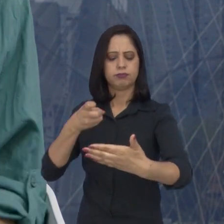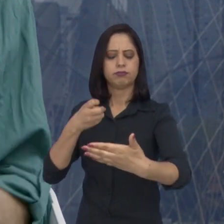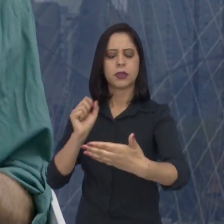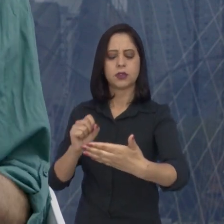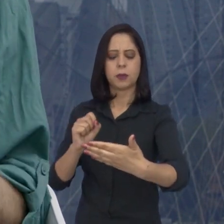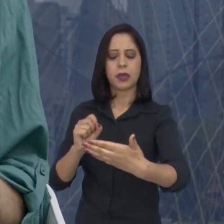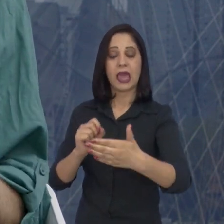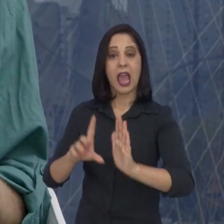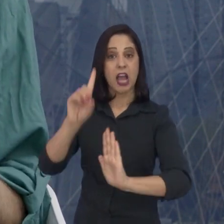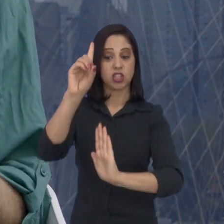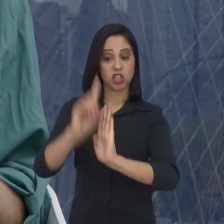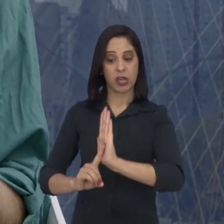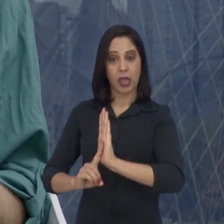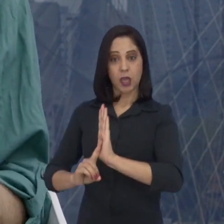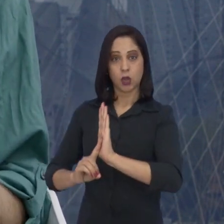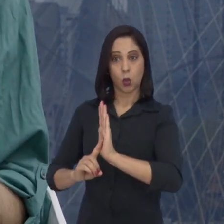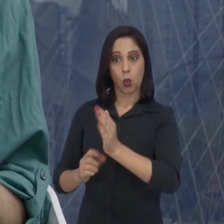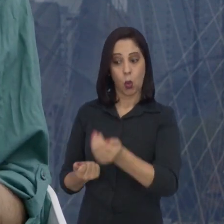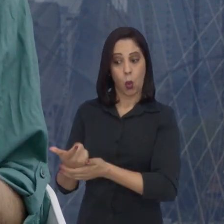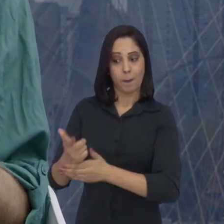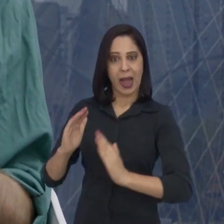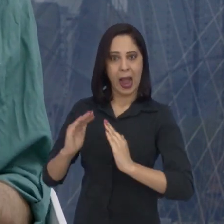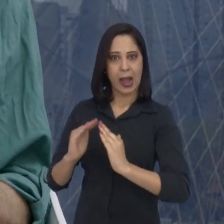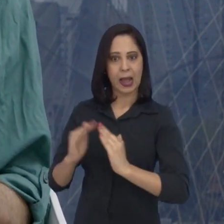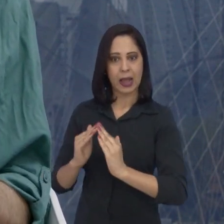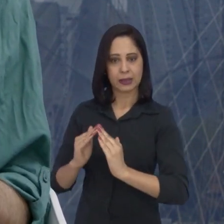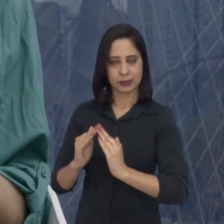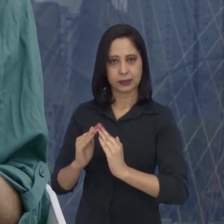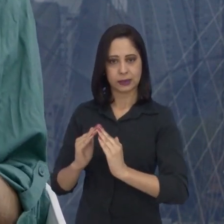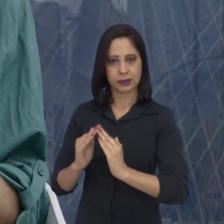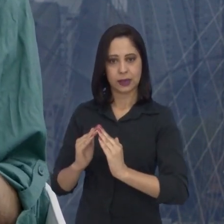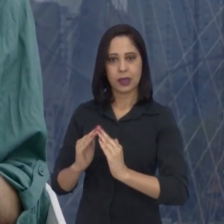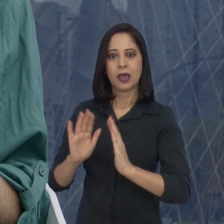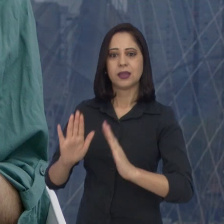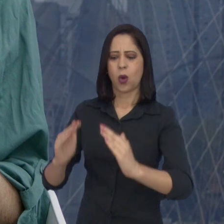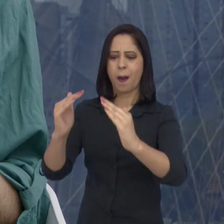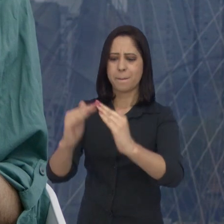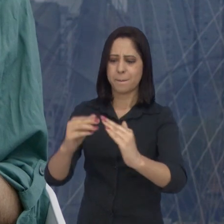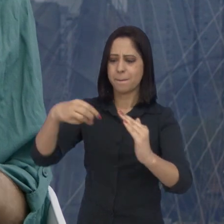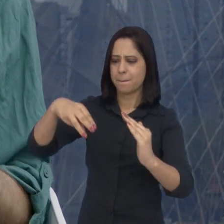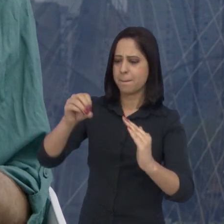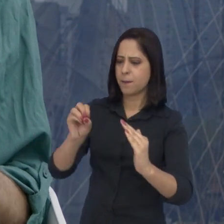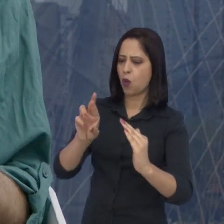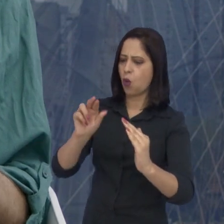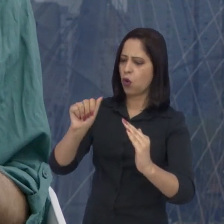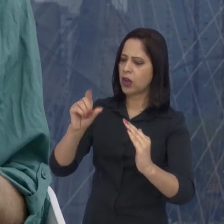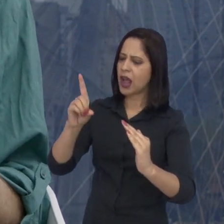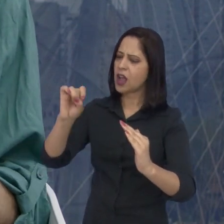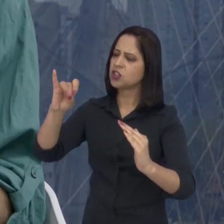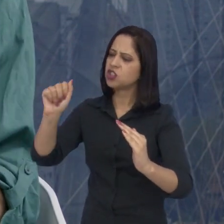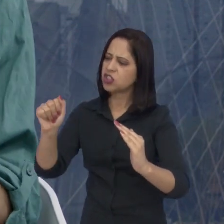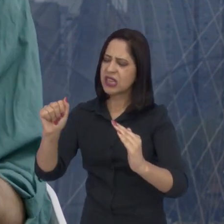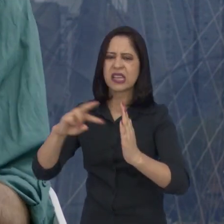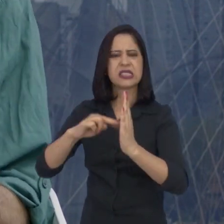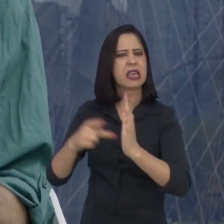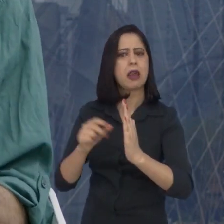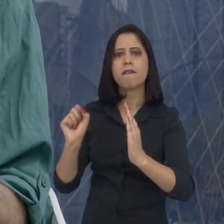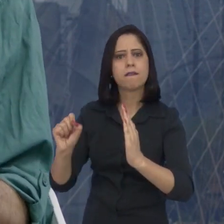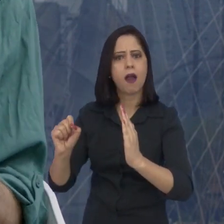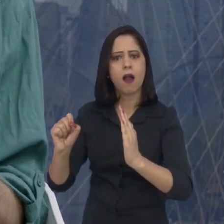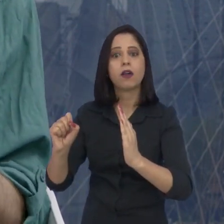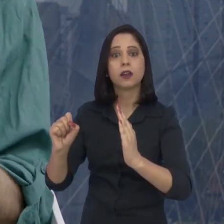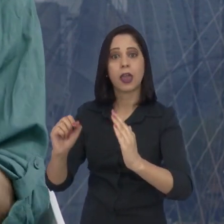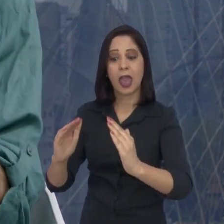que o direito à moradia, muitos costumam dizer que a moradia seria a chave pela qual se abre a porta para